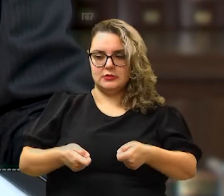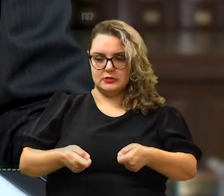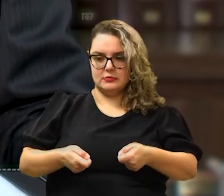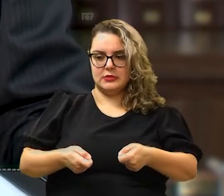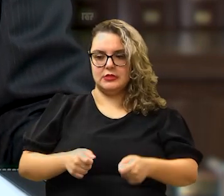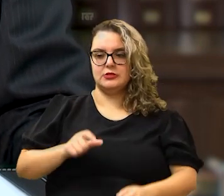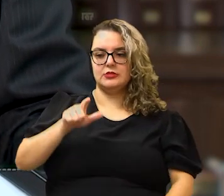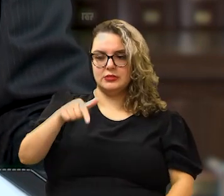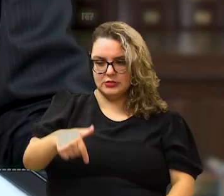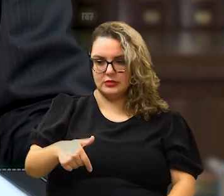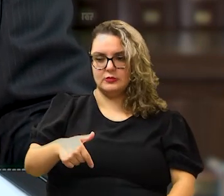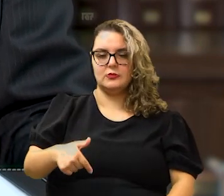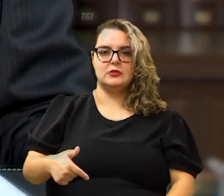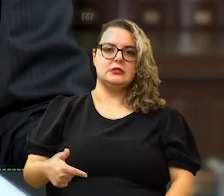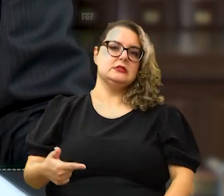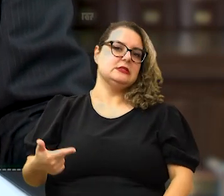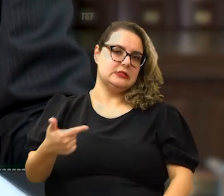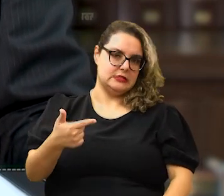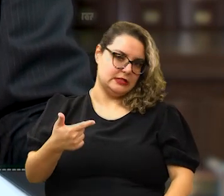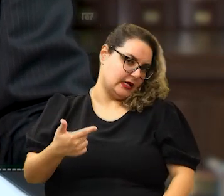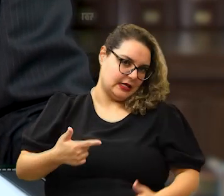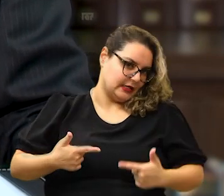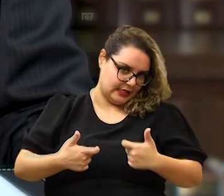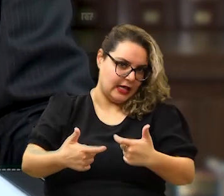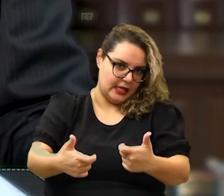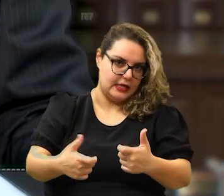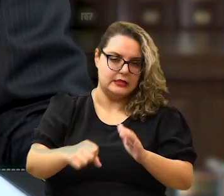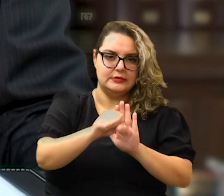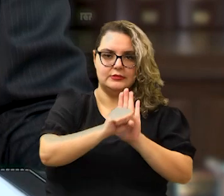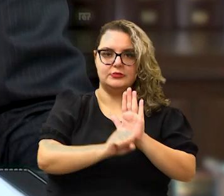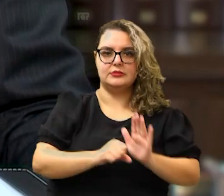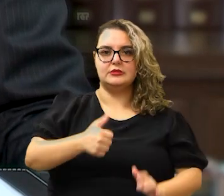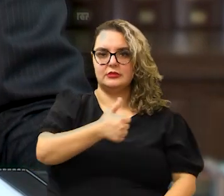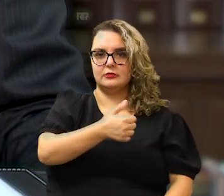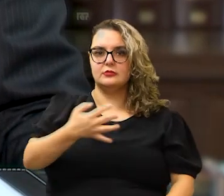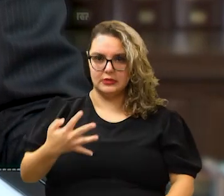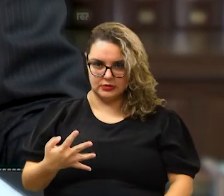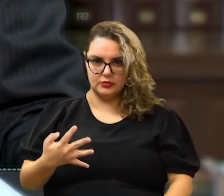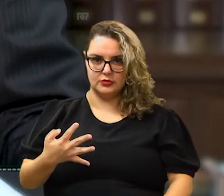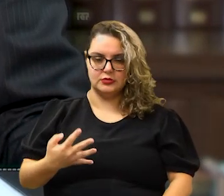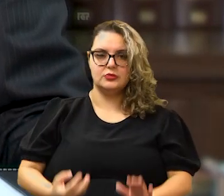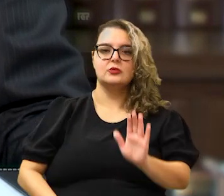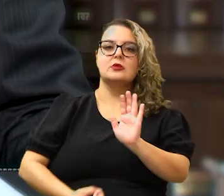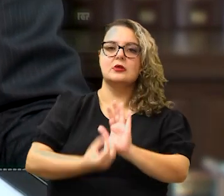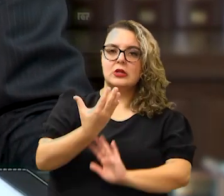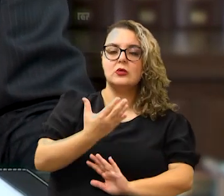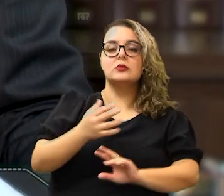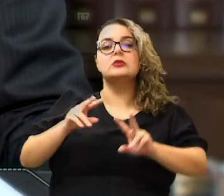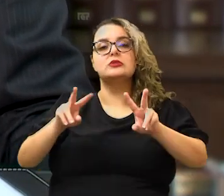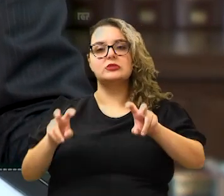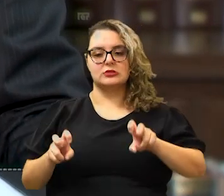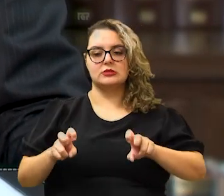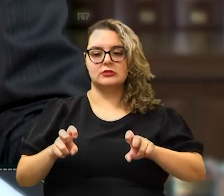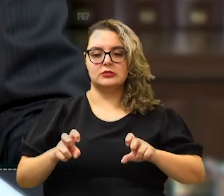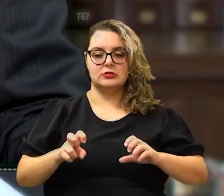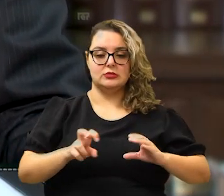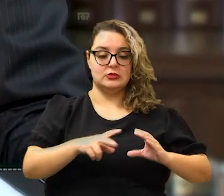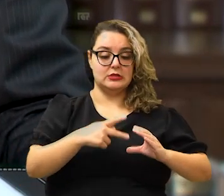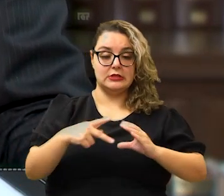Senado, esse modelo de Senado federal que hoje conhecemos. Então, seguramente é possível dizer que esse